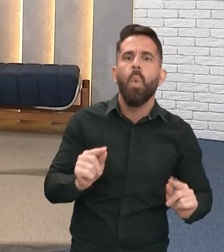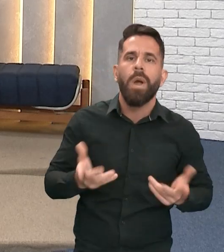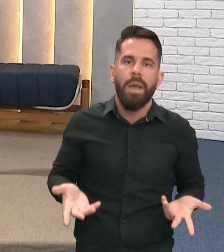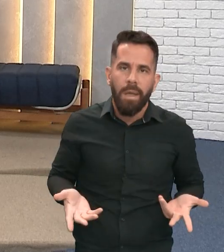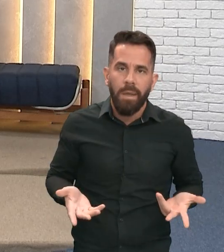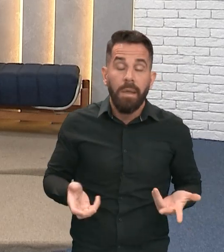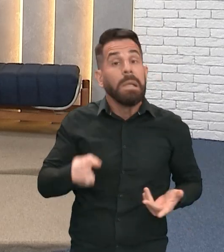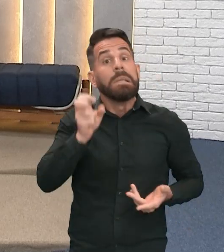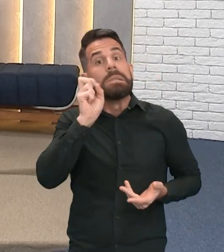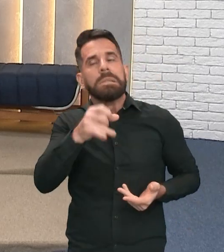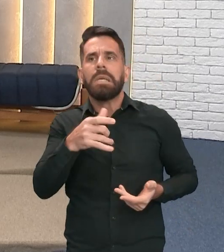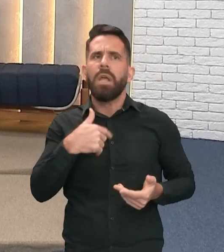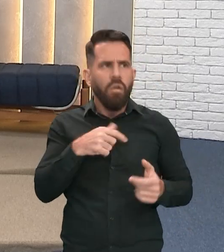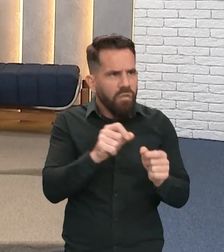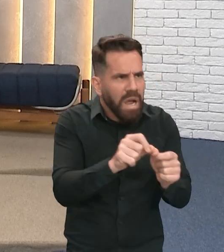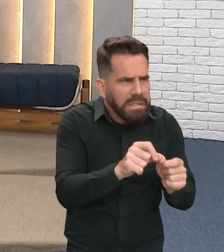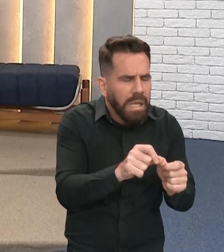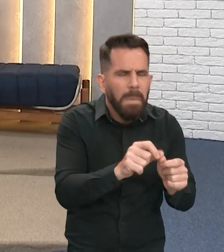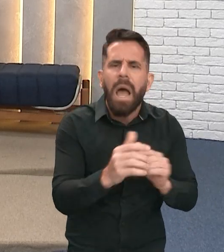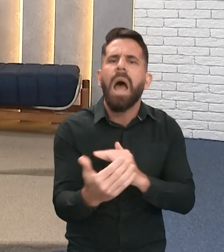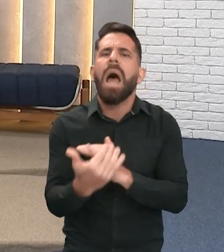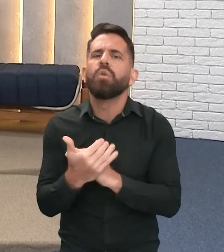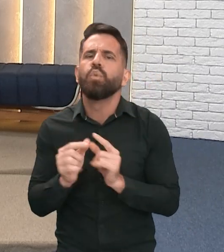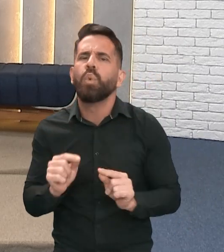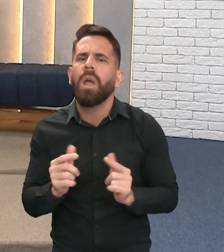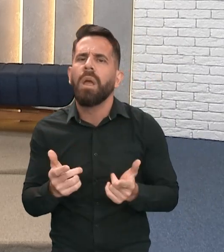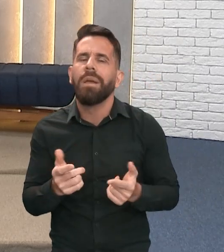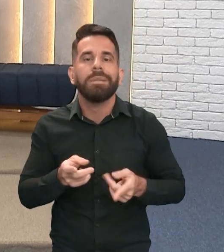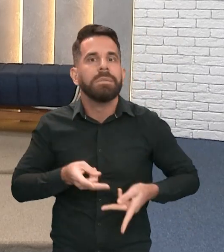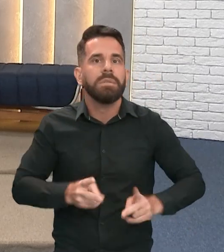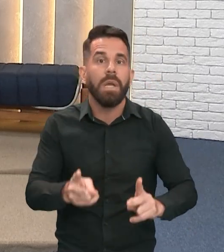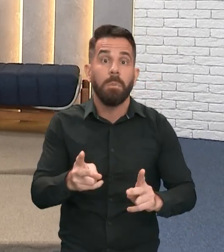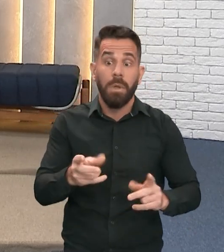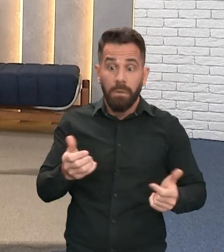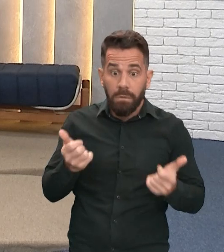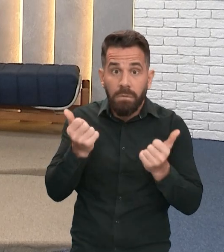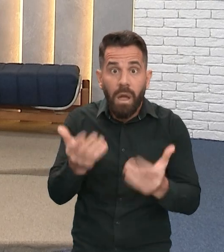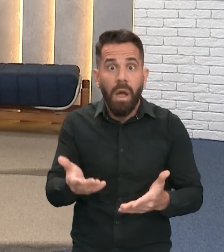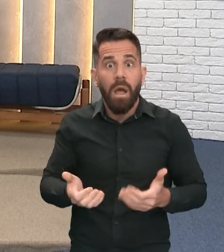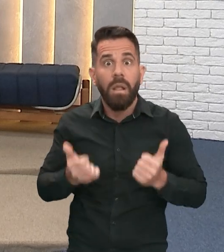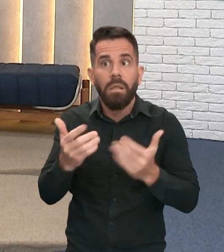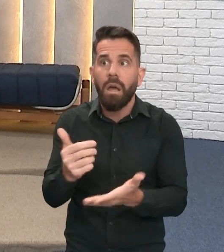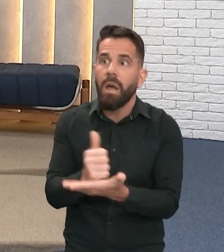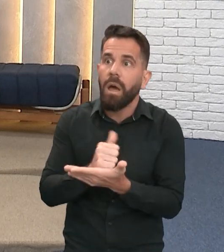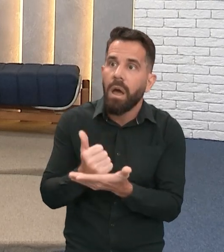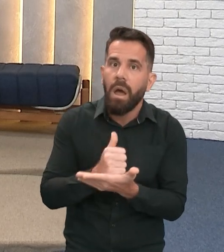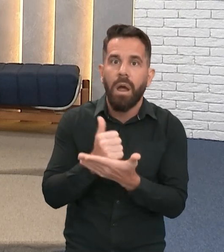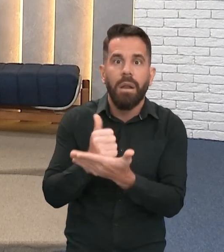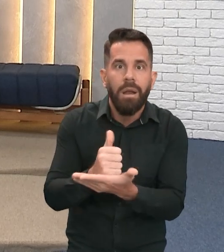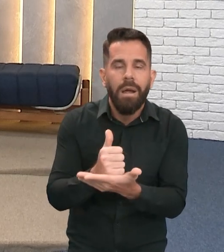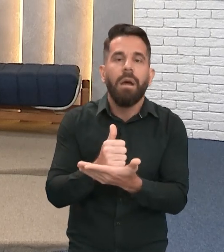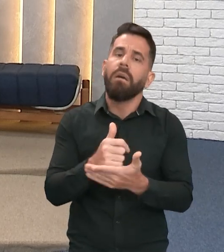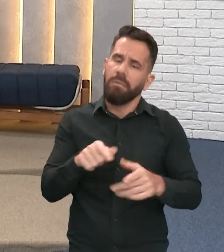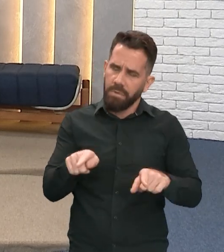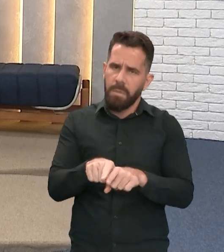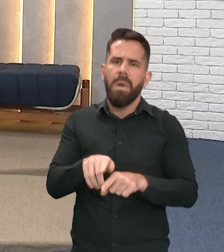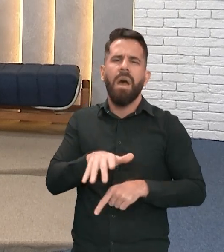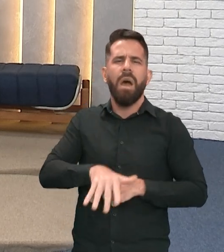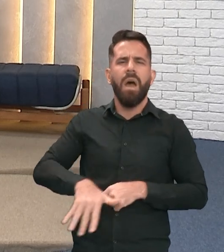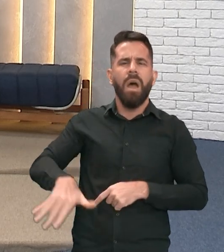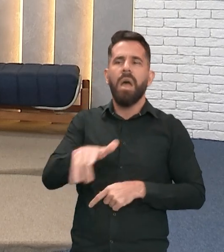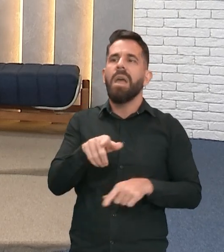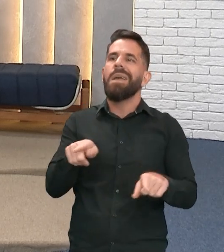gera uma recompensa para essa pessoa, aumenta esse índice de competitividade, de querer participar. Então, a gente utiliza isso até mesmo na nossa área. Essa recompensa